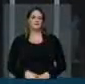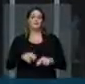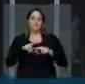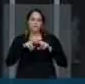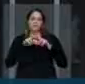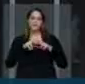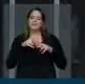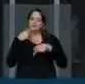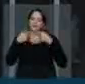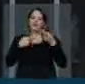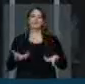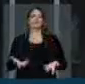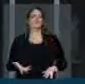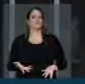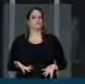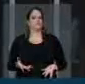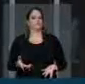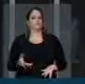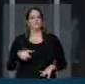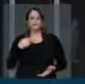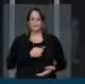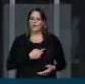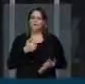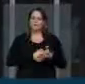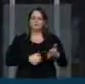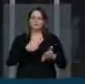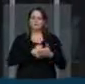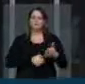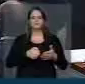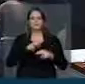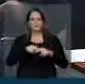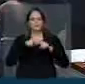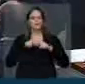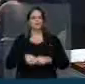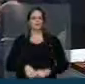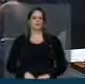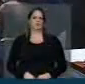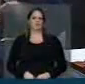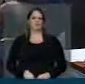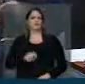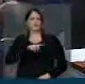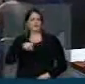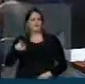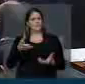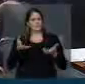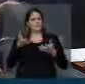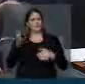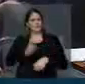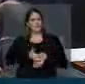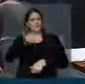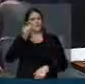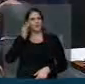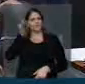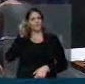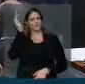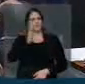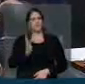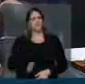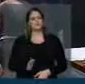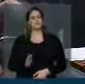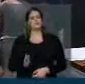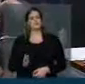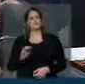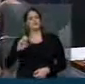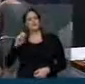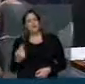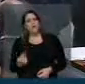que nós estamos falando. Nós estamos falando se quer-se alavancar esse país para o futuro ou se nós